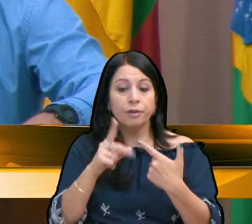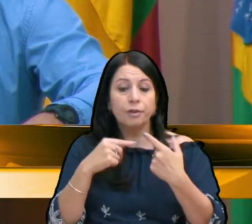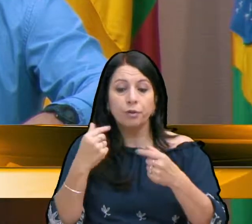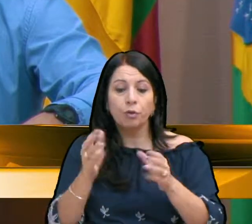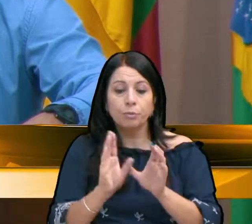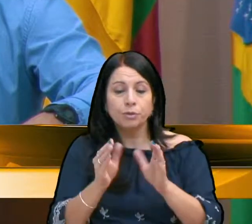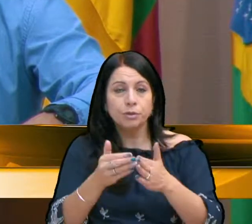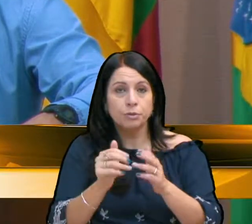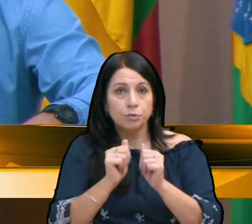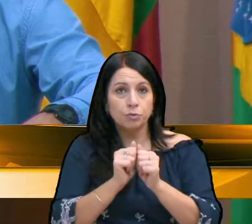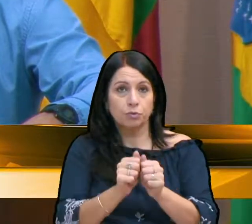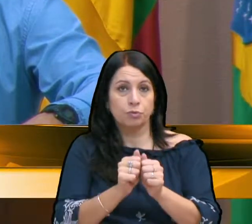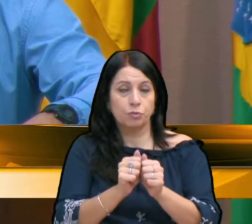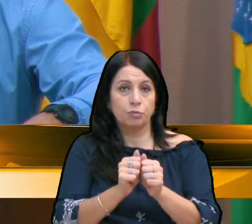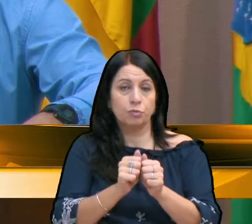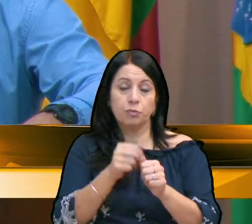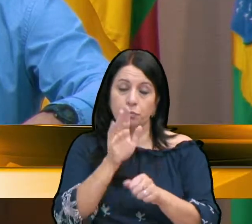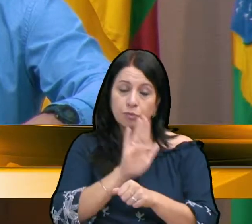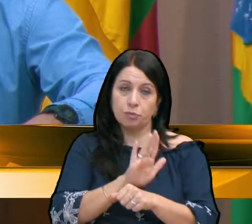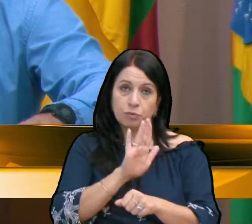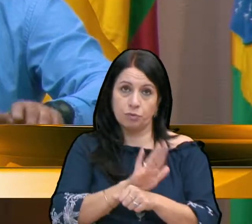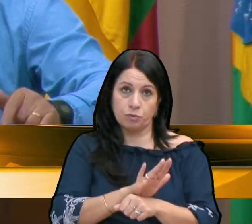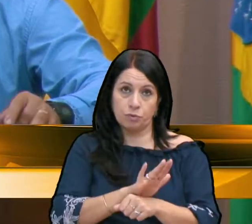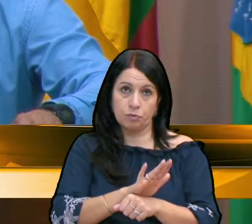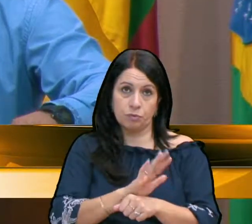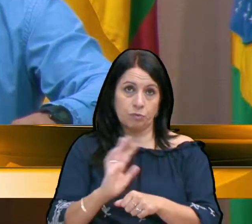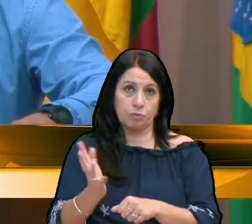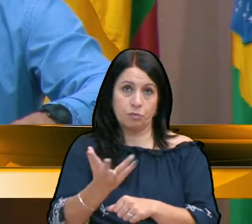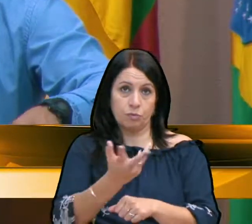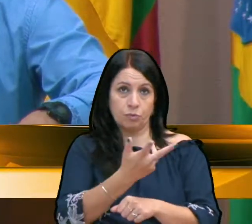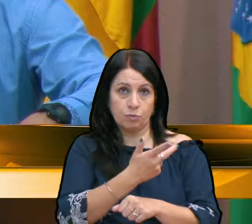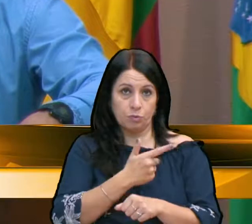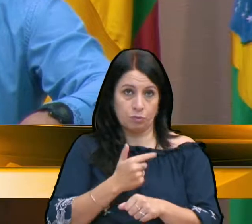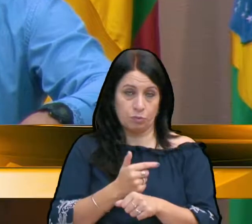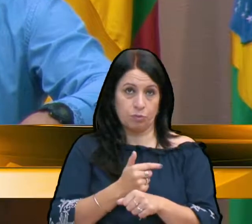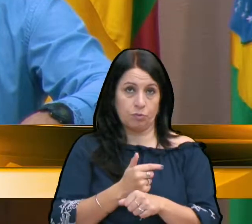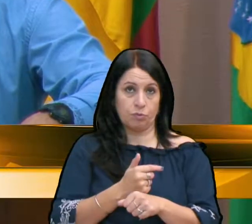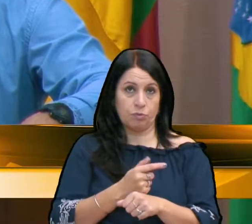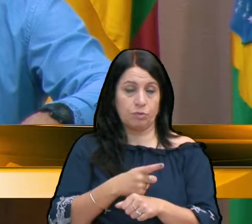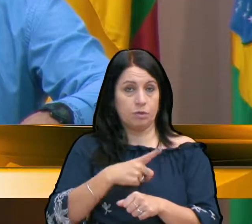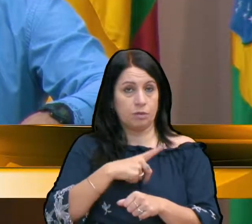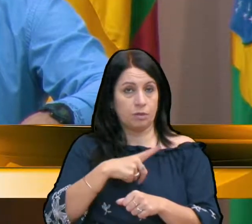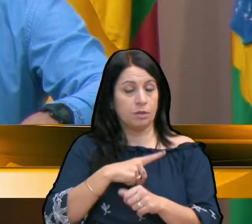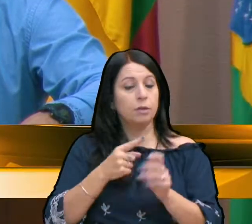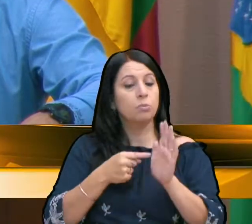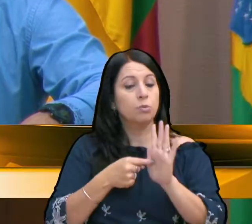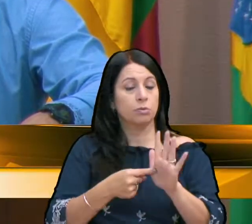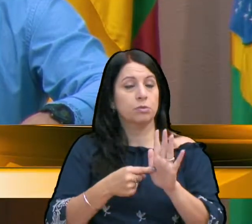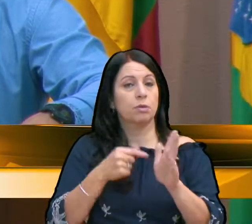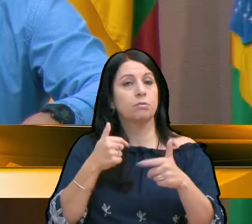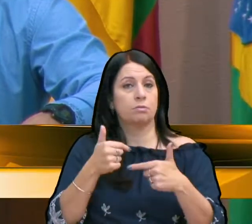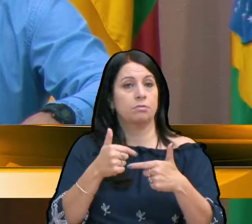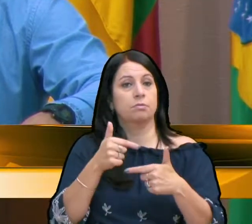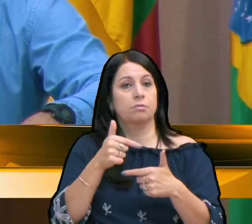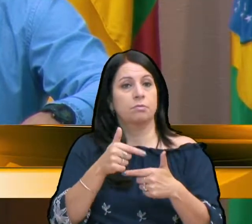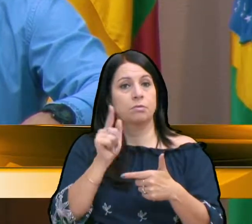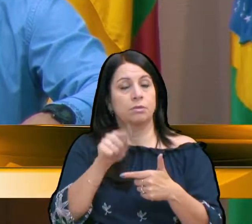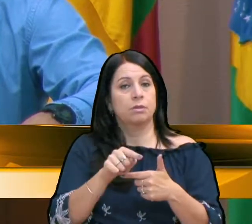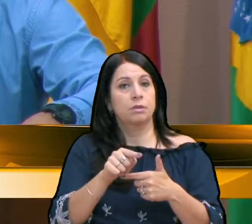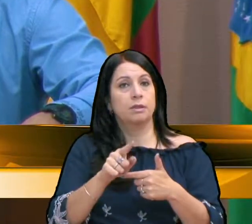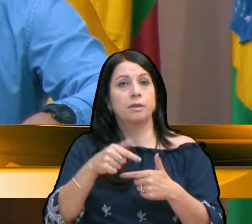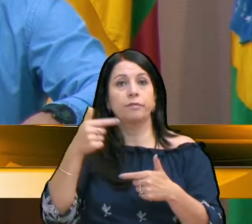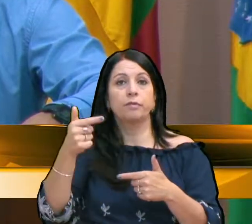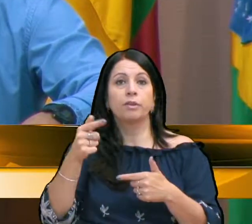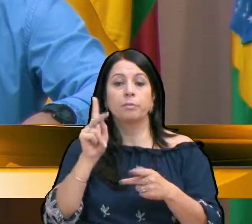comissão que a gente está à frente, vai contribuir como um todo com todas, mas a gente tem que mostrar trabalho, porque assim ali fora